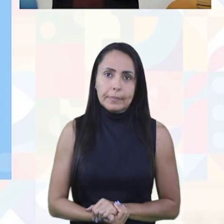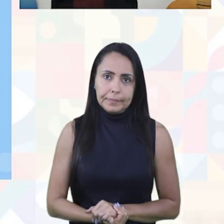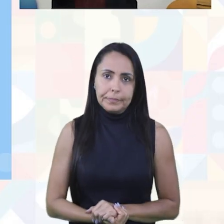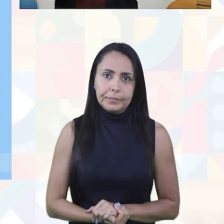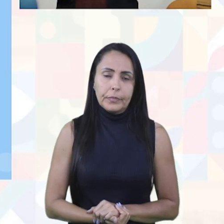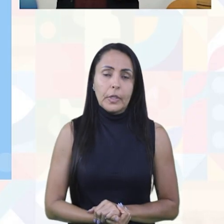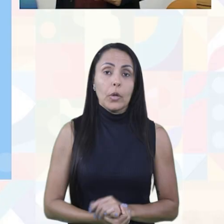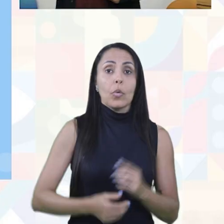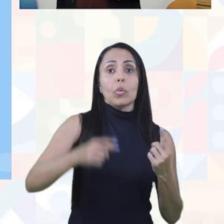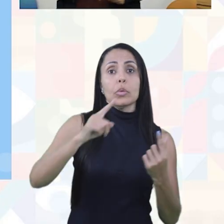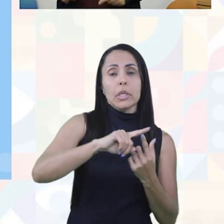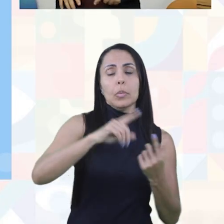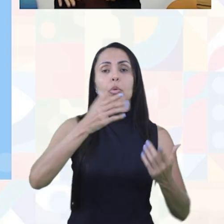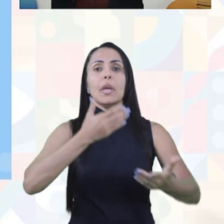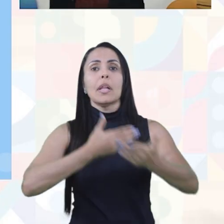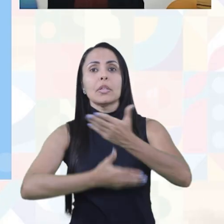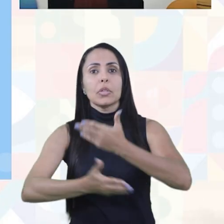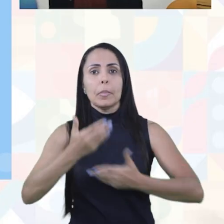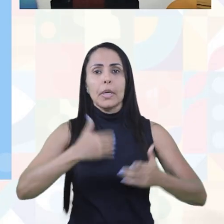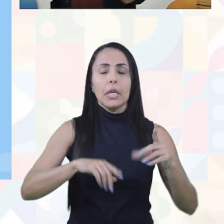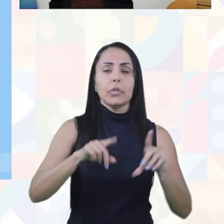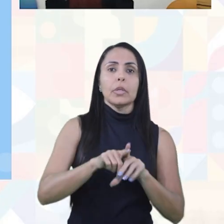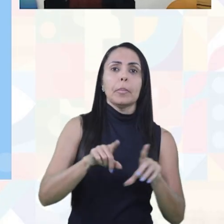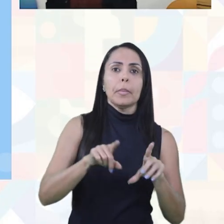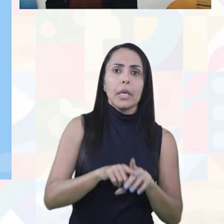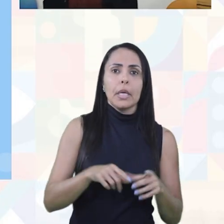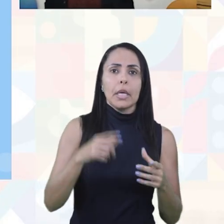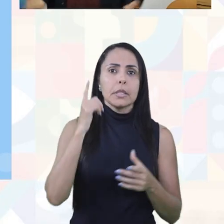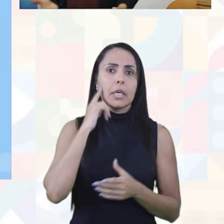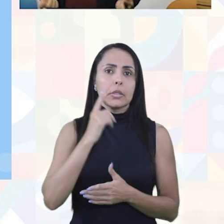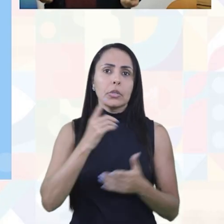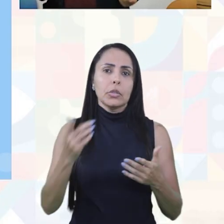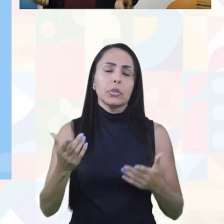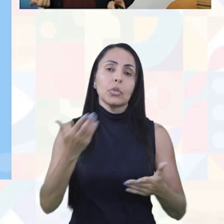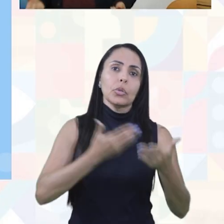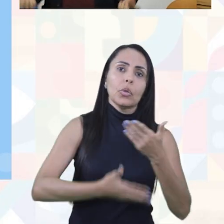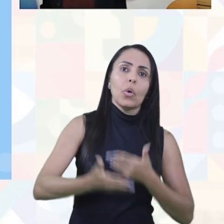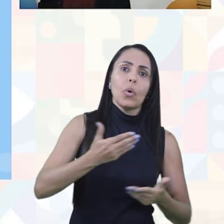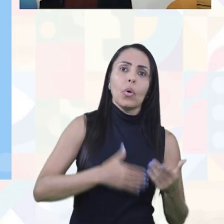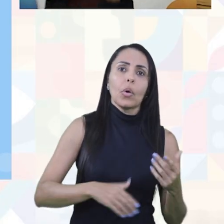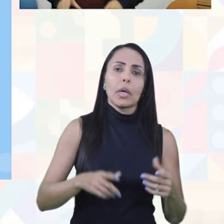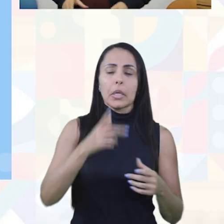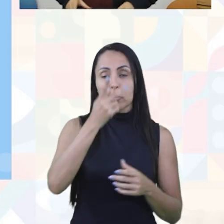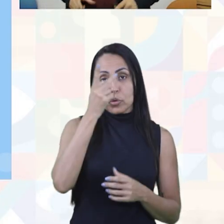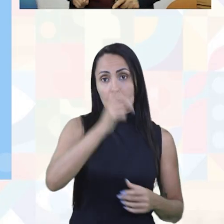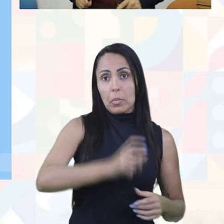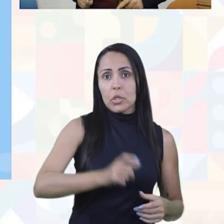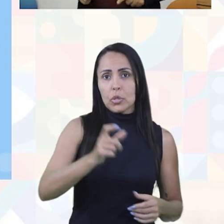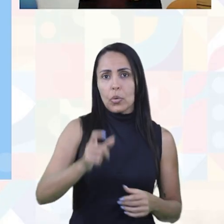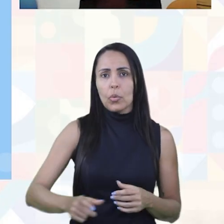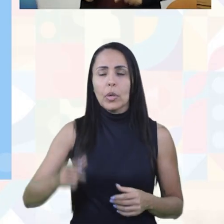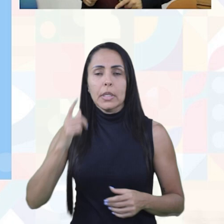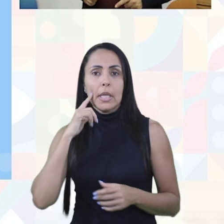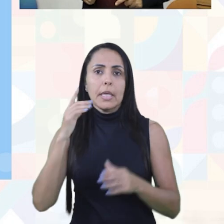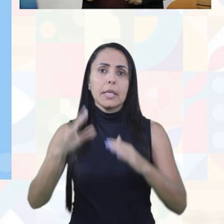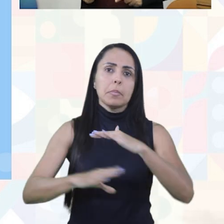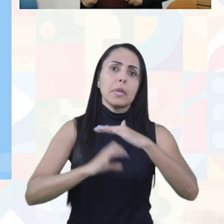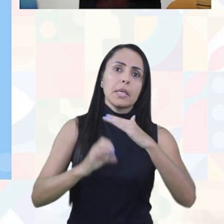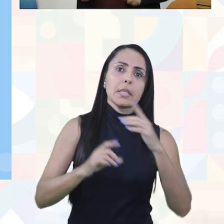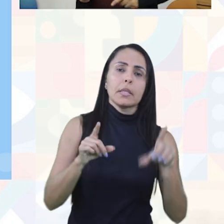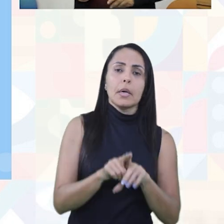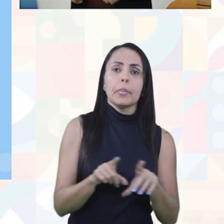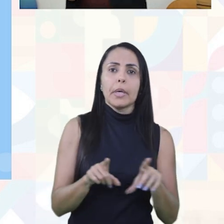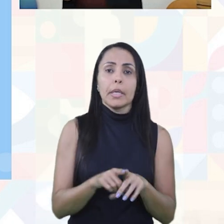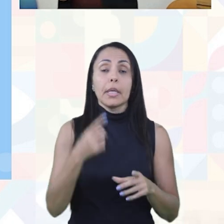esse tipo de relacionamento, essas relações e essas trocas que tem entre as pessoas e entre a empresa também,